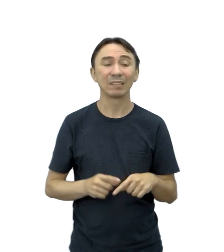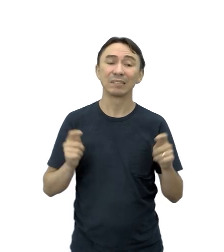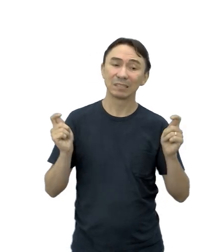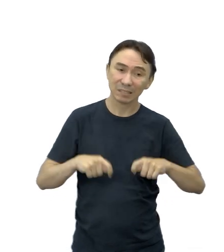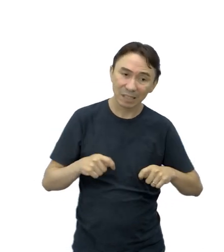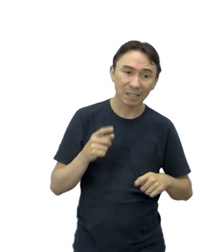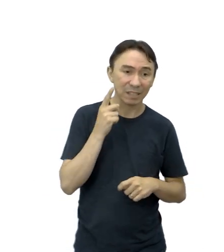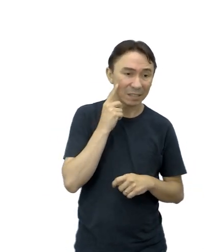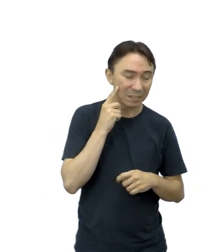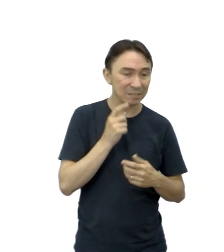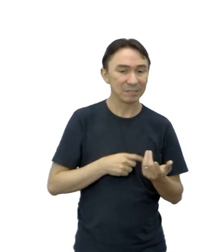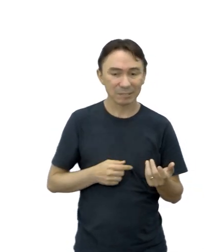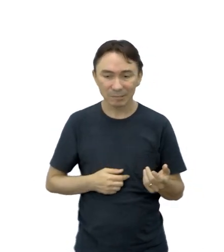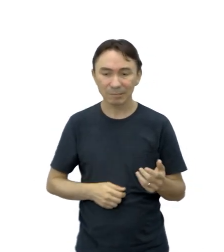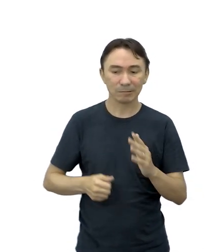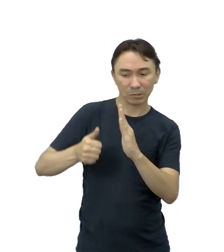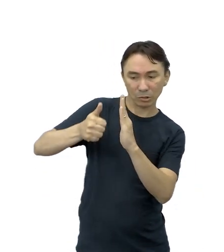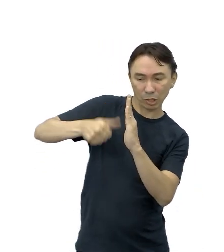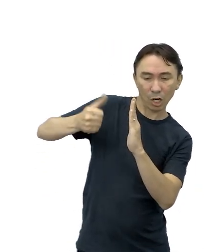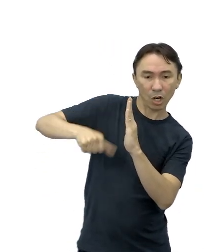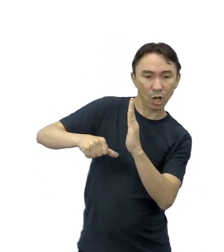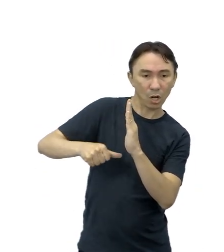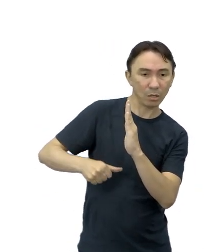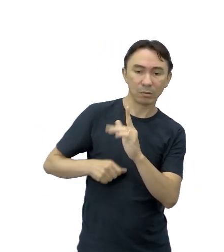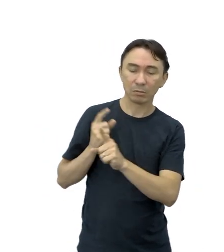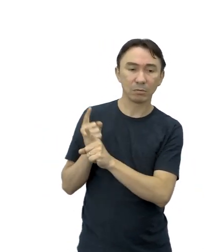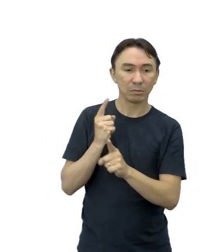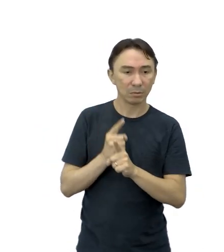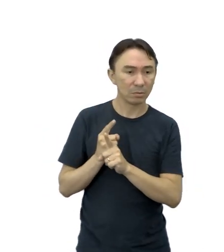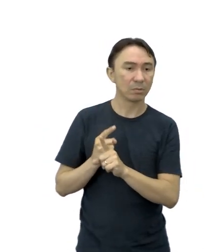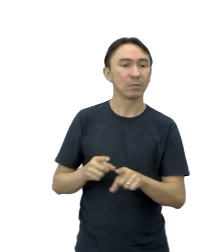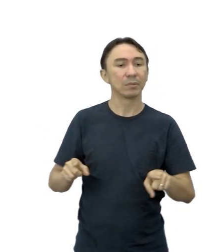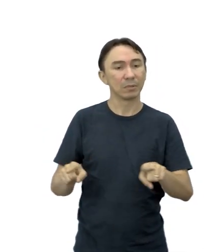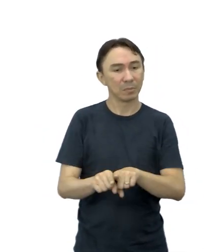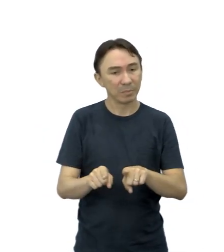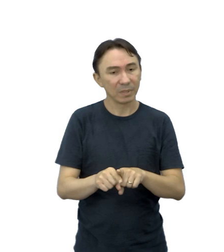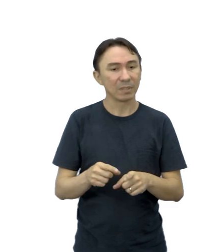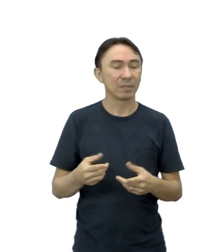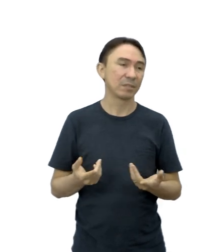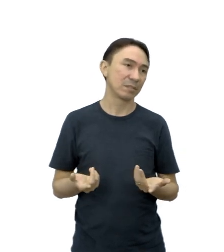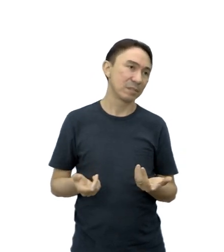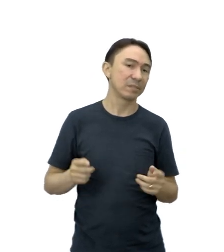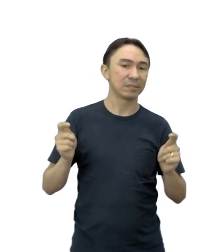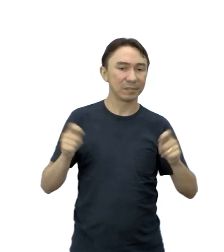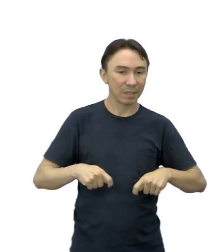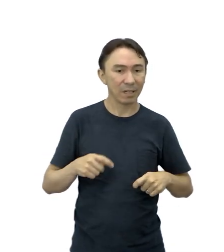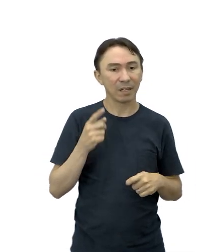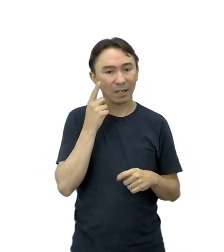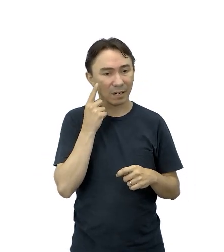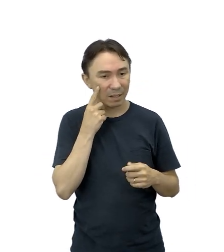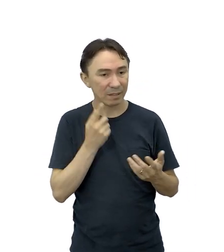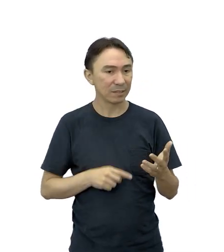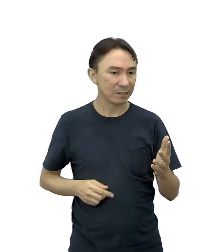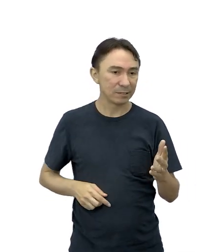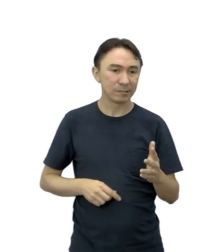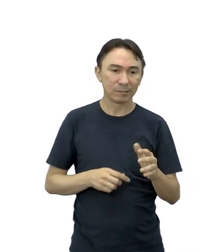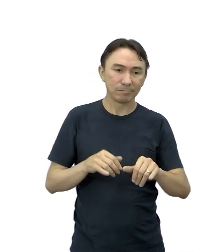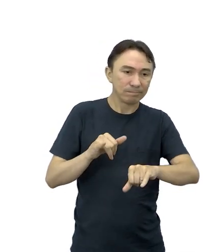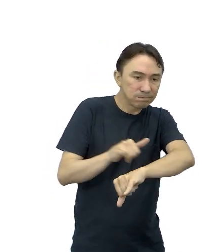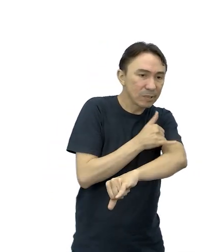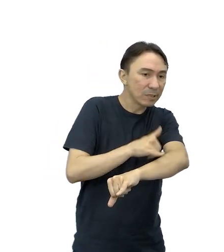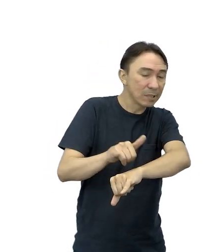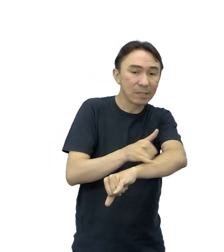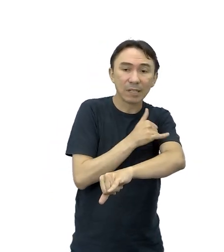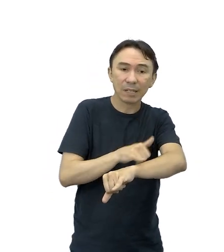pedagógicas, e também fazer algumas ações mais significativas, né? Permite a coleta de evidências para analisar